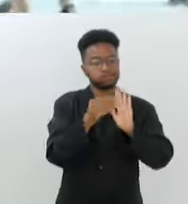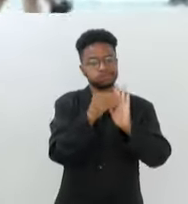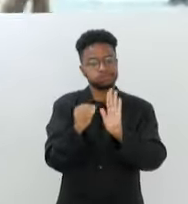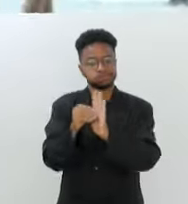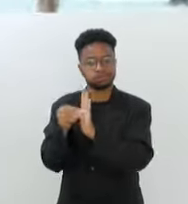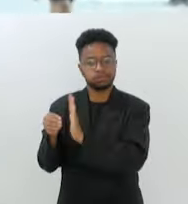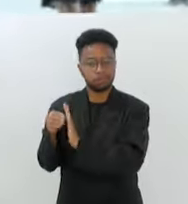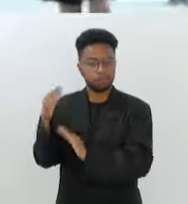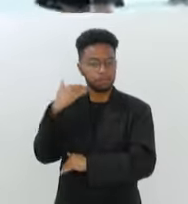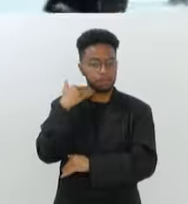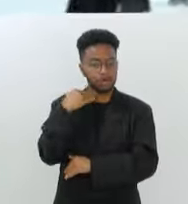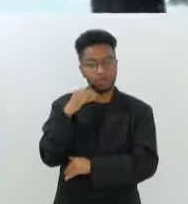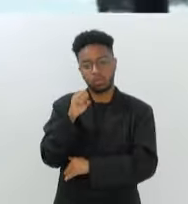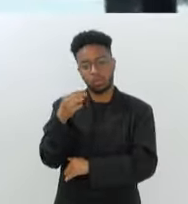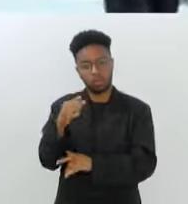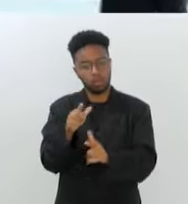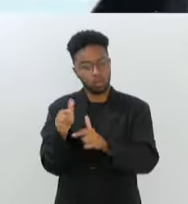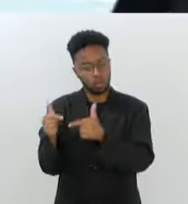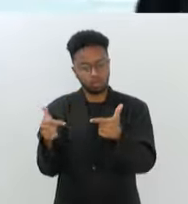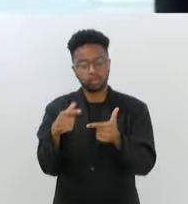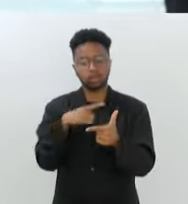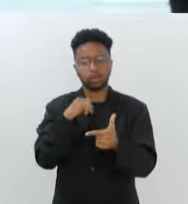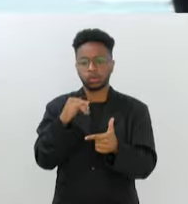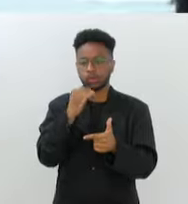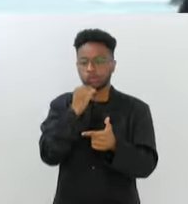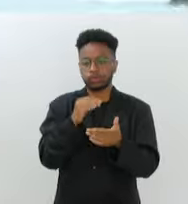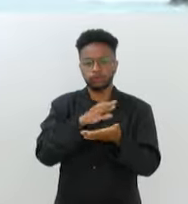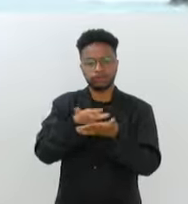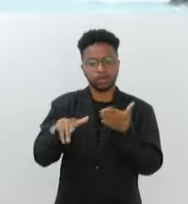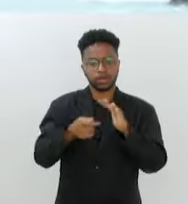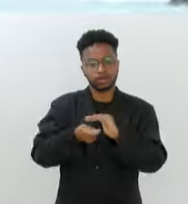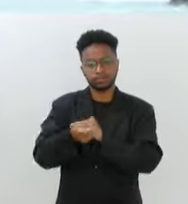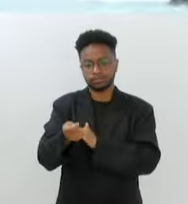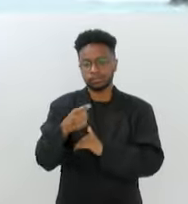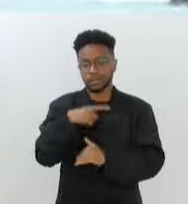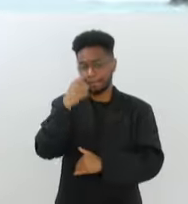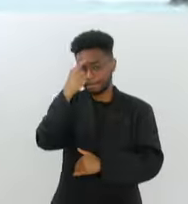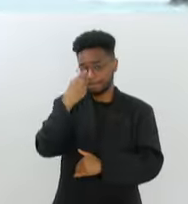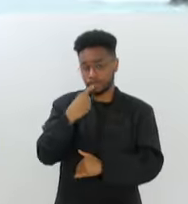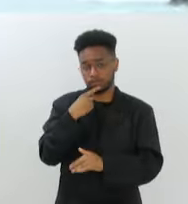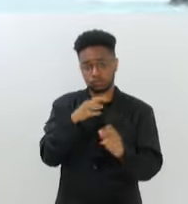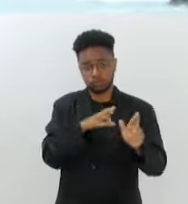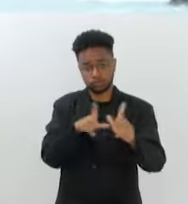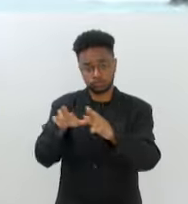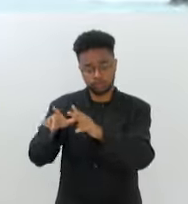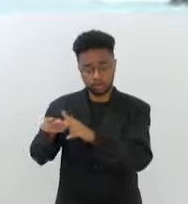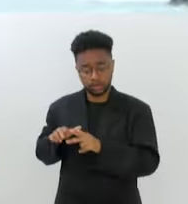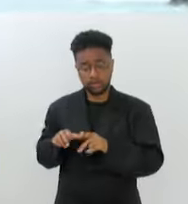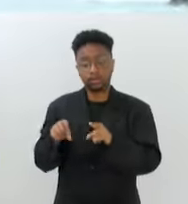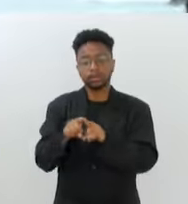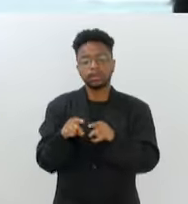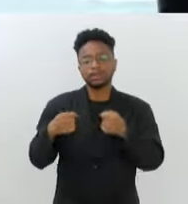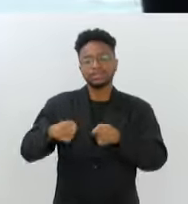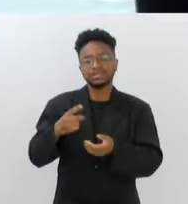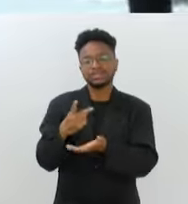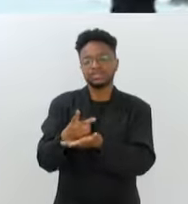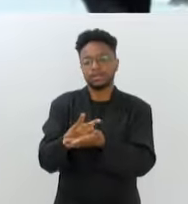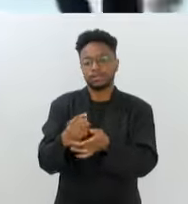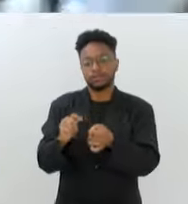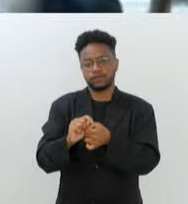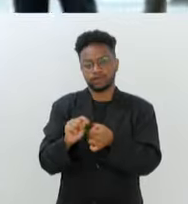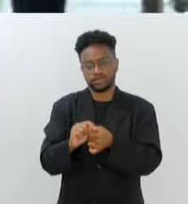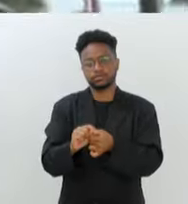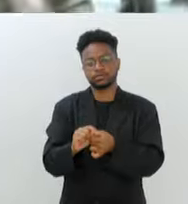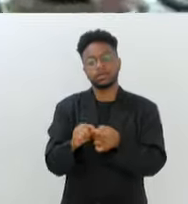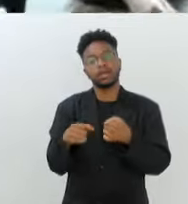do banco, seja da sua corretora, que tem diversas oportunidades de investimento para perfis diferentes. E você tem que fazer isso sempre. Você faz aportes